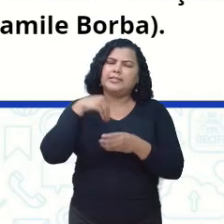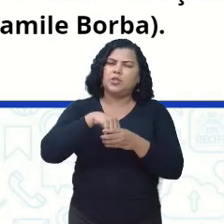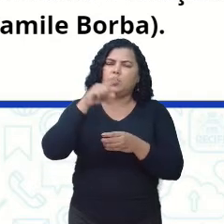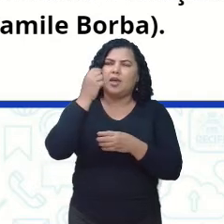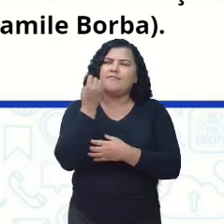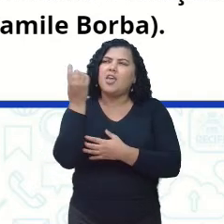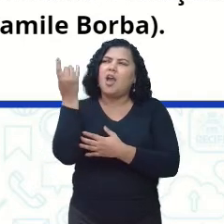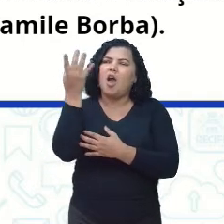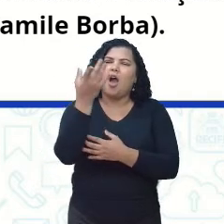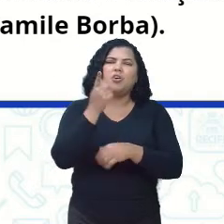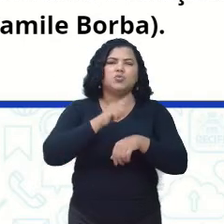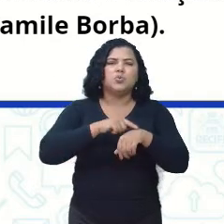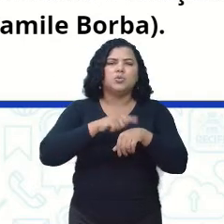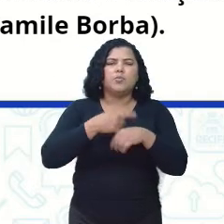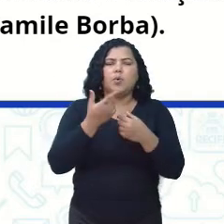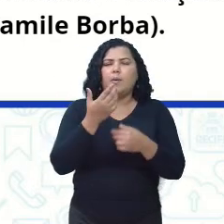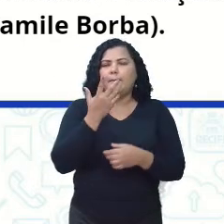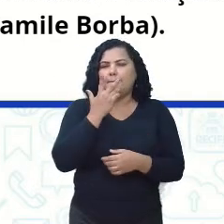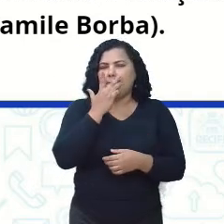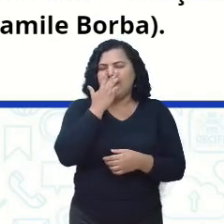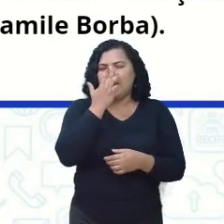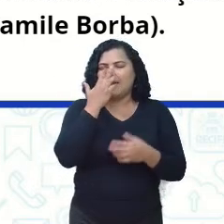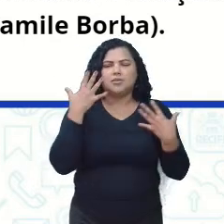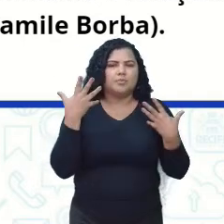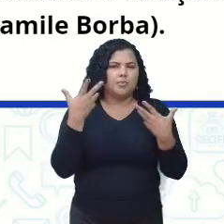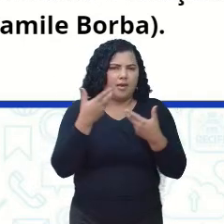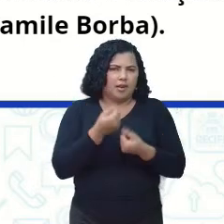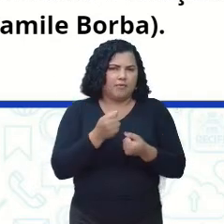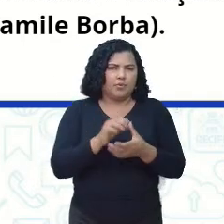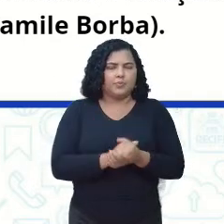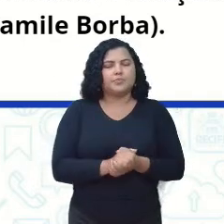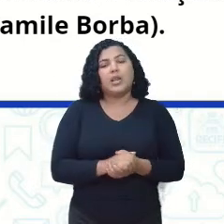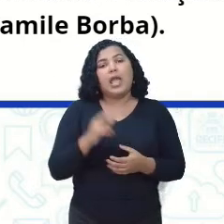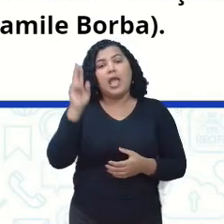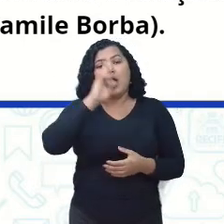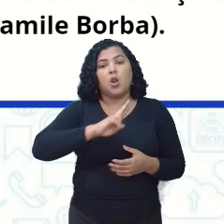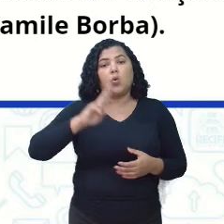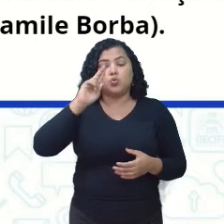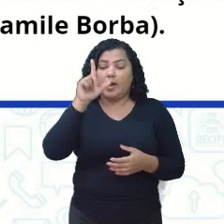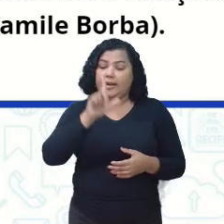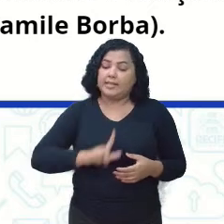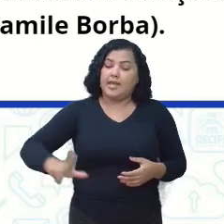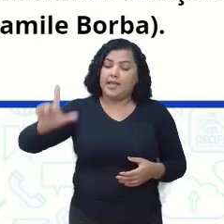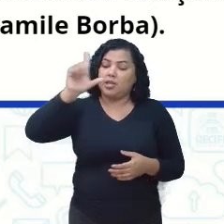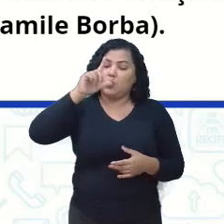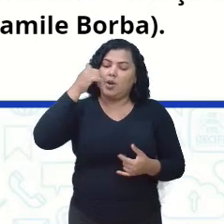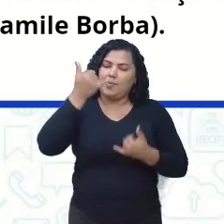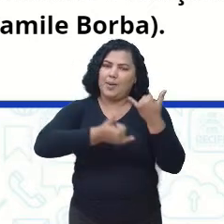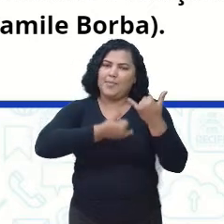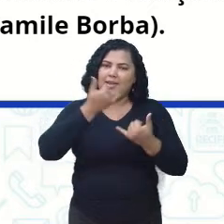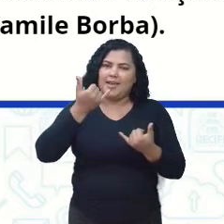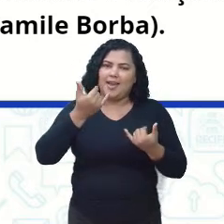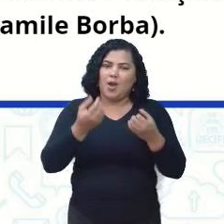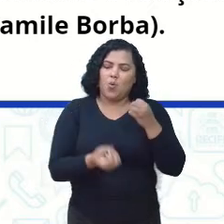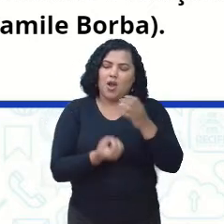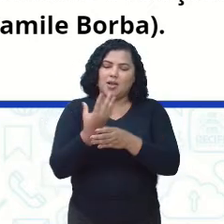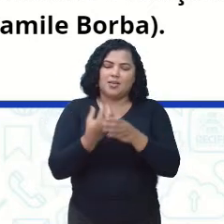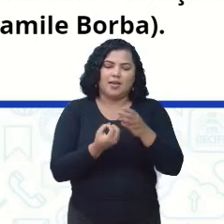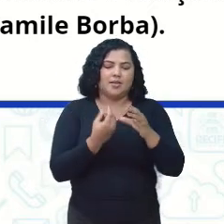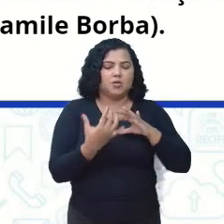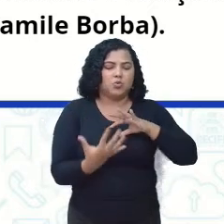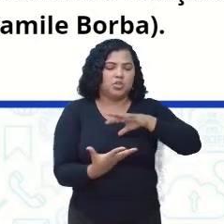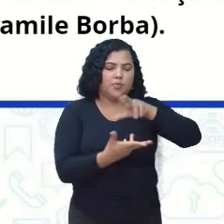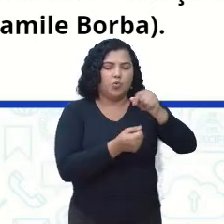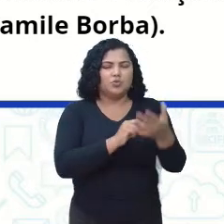mais próximo do gênero fantástico. Butler usou o expediente da literatura para brincar com as possibilidades de mundos e existências, e assim